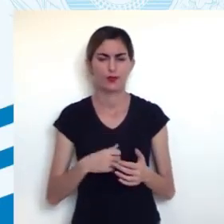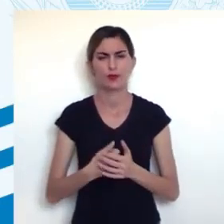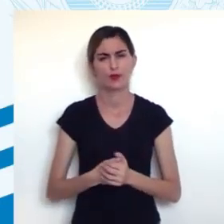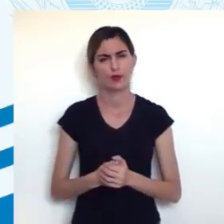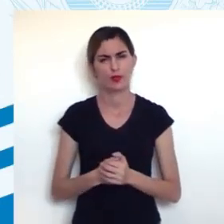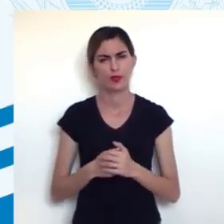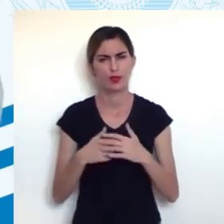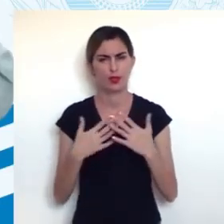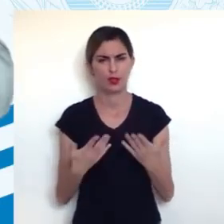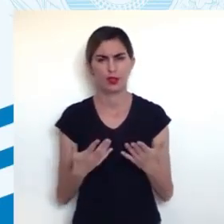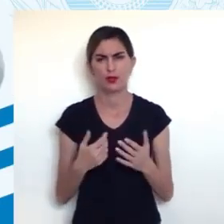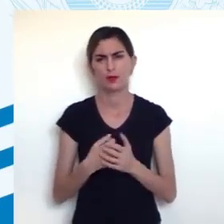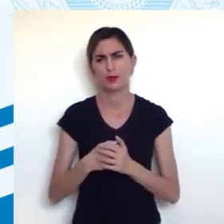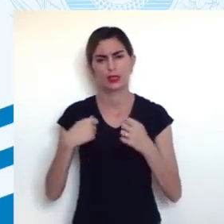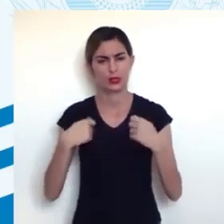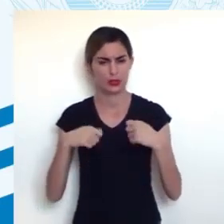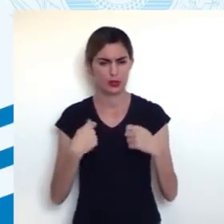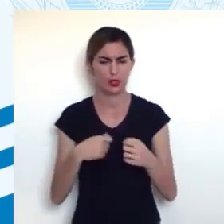reivindicava